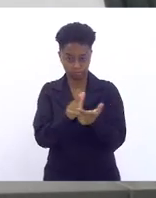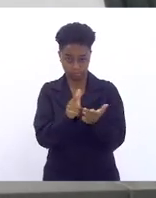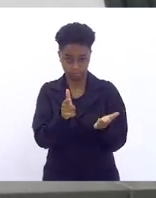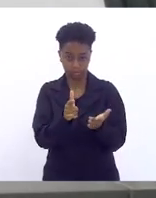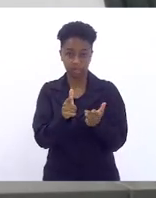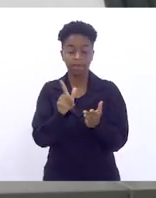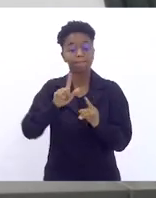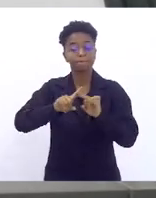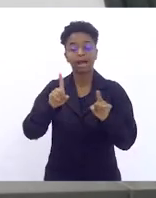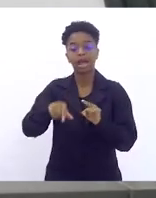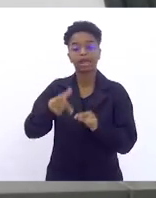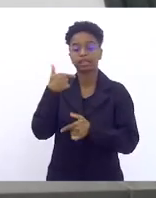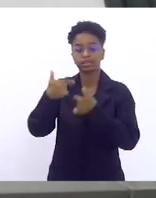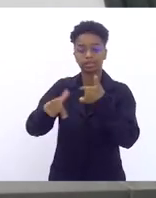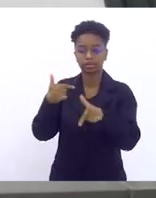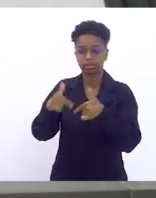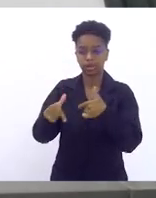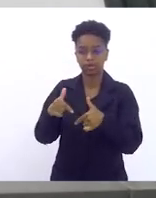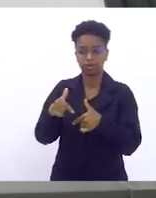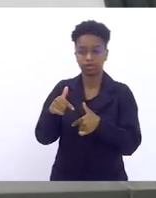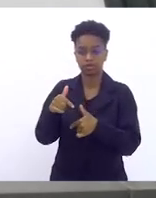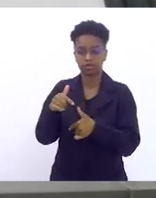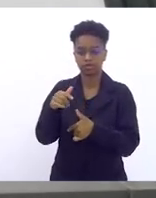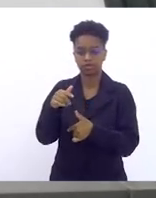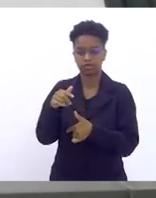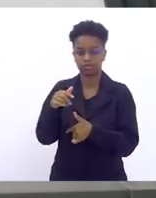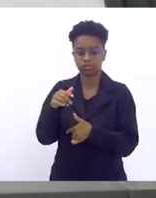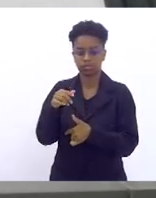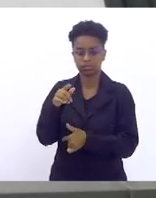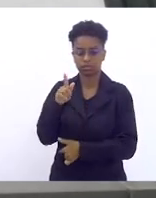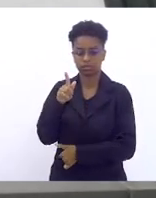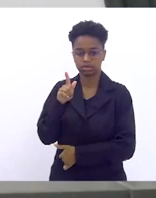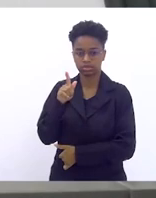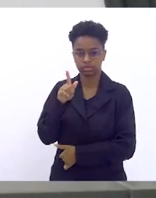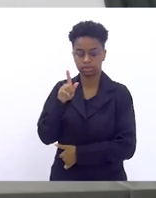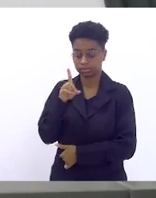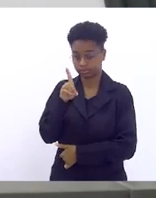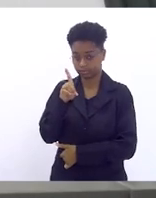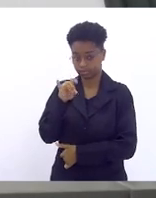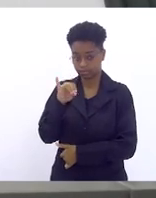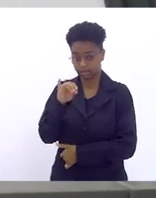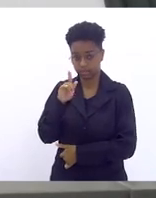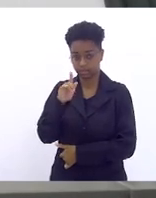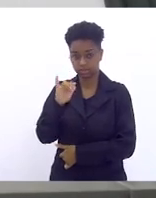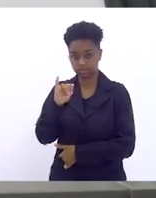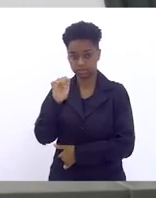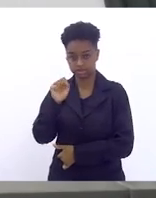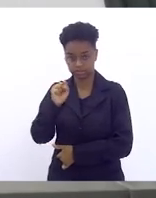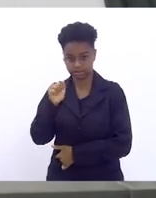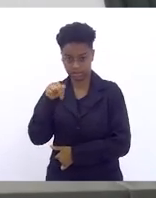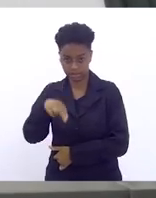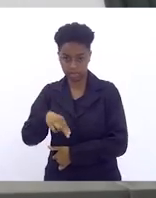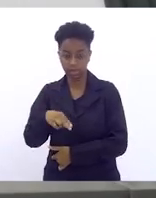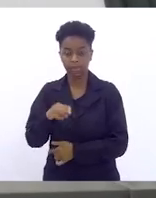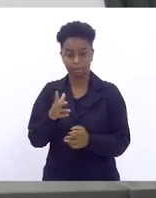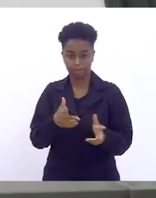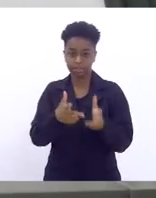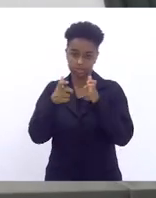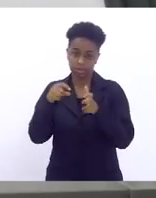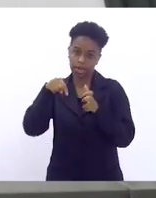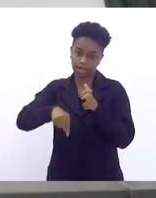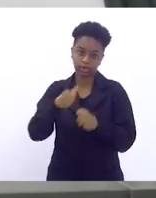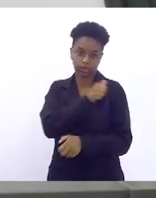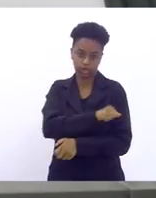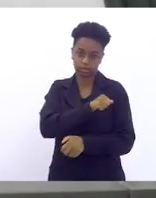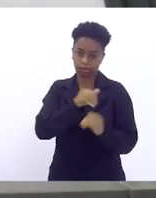é um trabalho da vigizã que a rede pensar que identificou no caso do Rio de Janeiro esse nome então temos